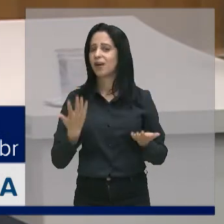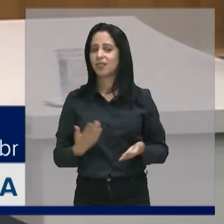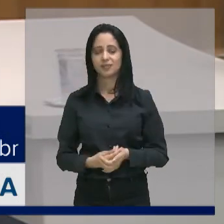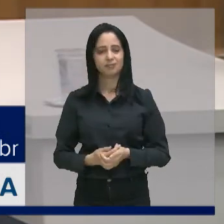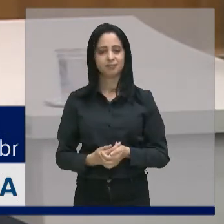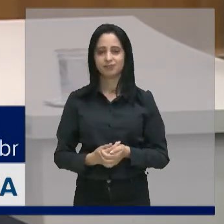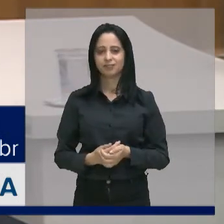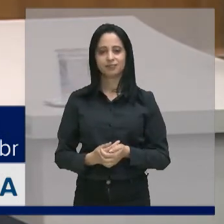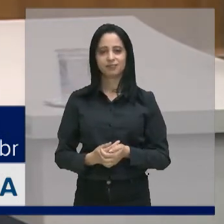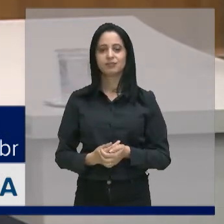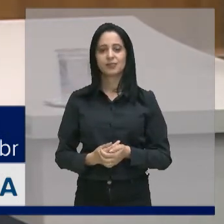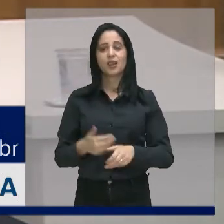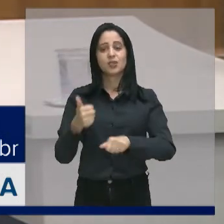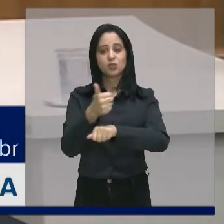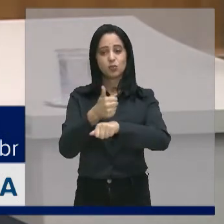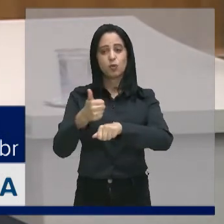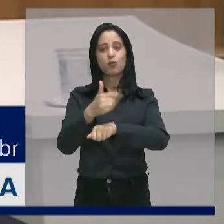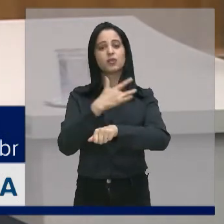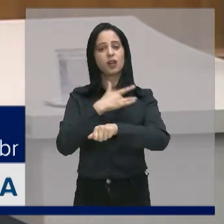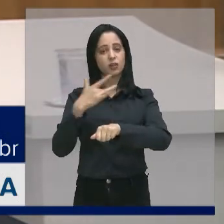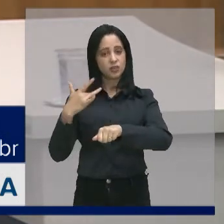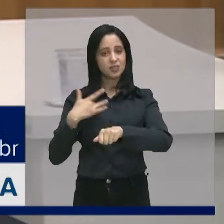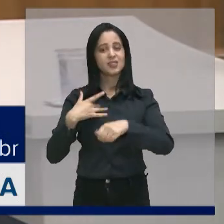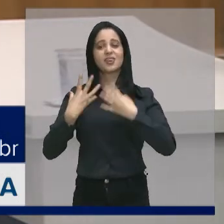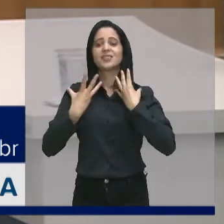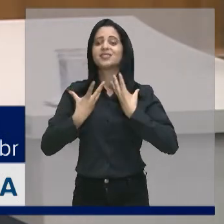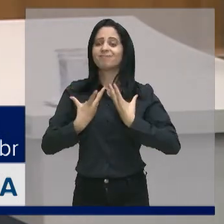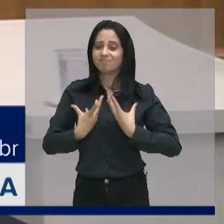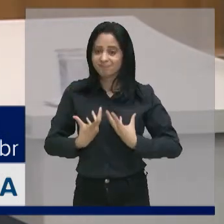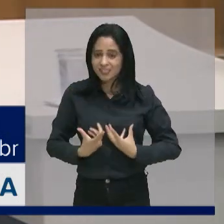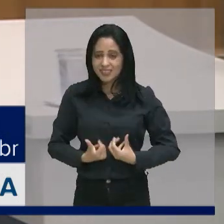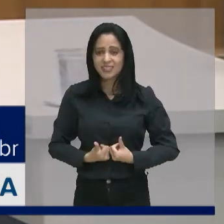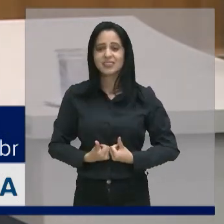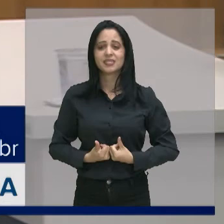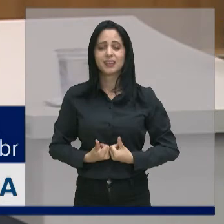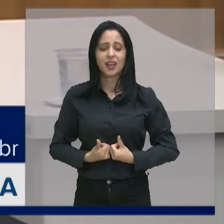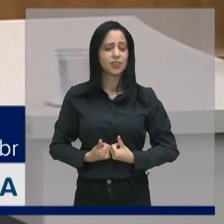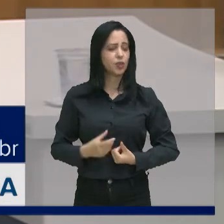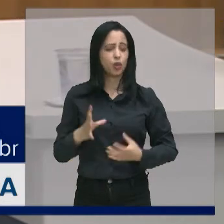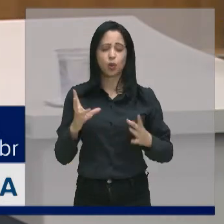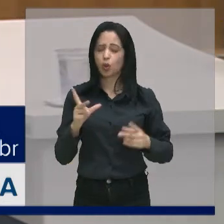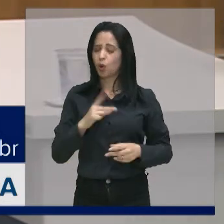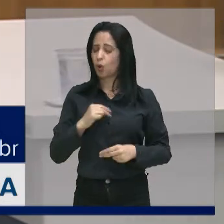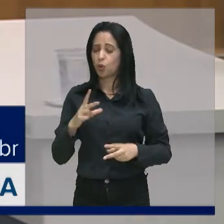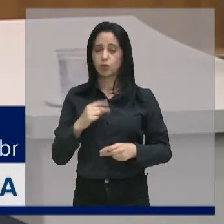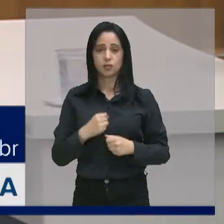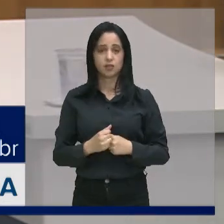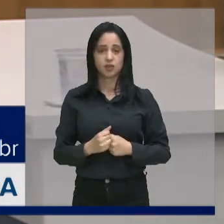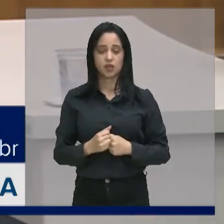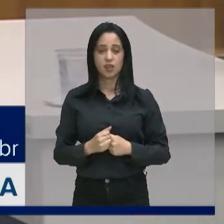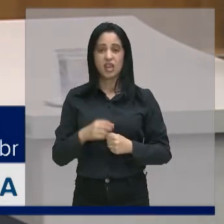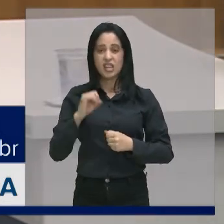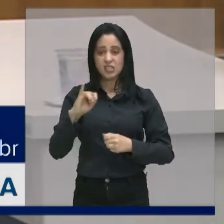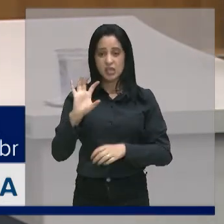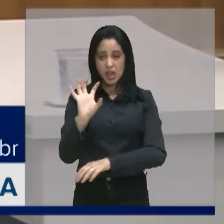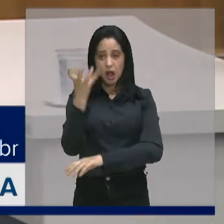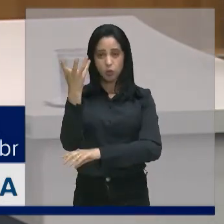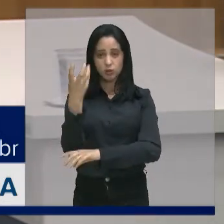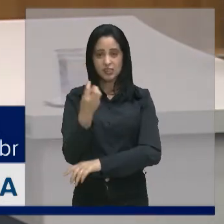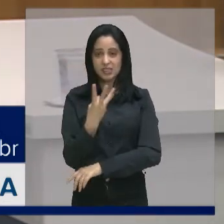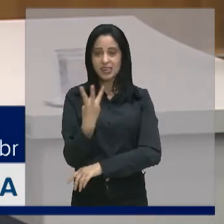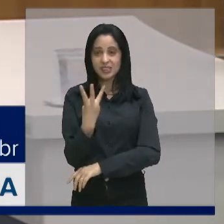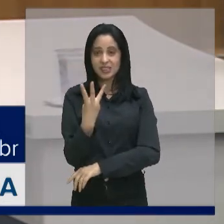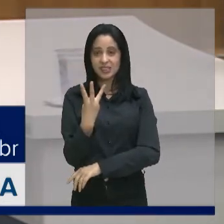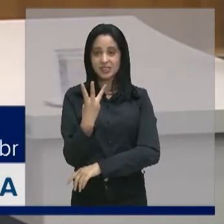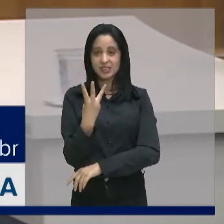classe profissional de saúde, médica, enfermagem, tudo está cansado, desgastado. Uma terceira onda vai ser muito difícil, nem se fale